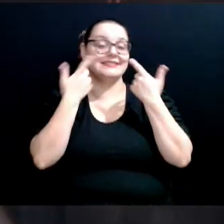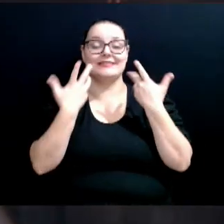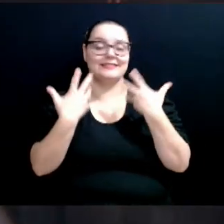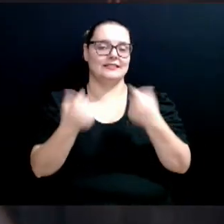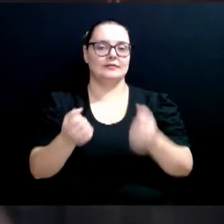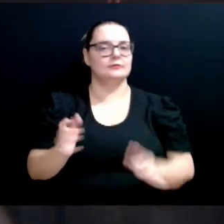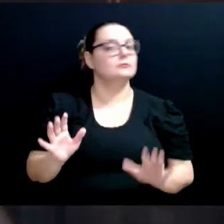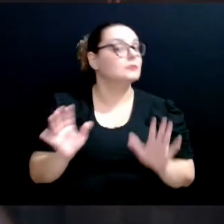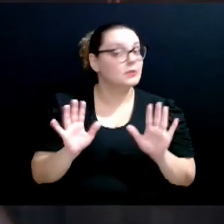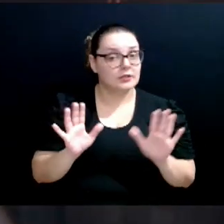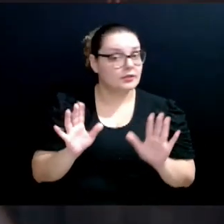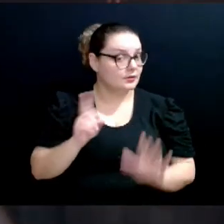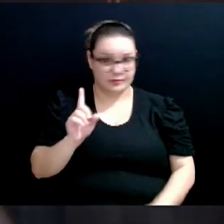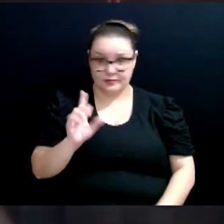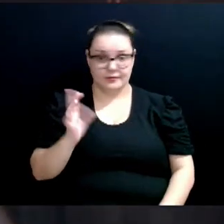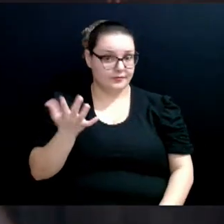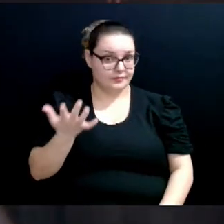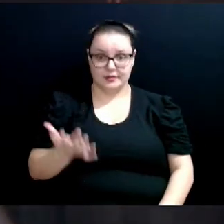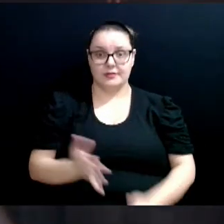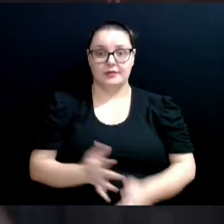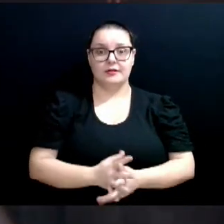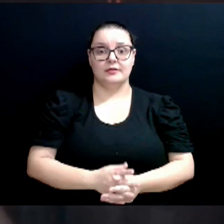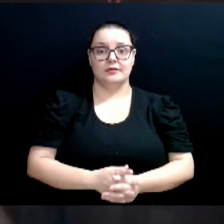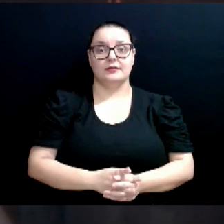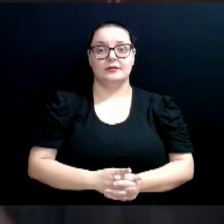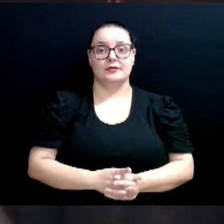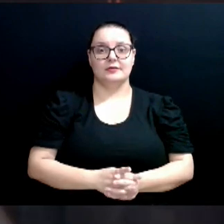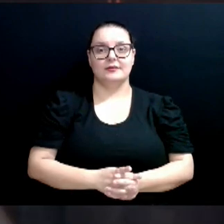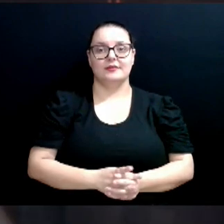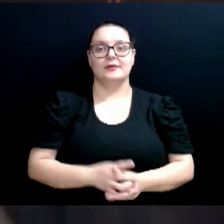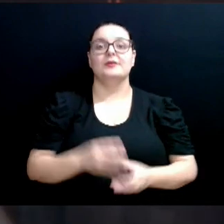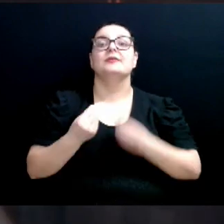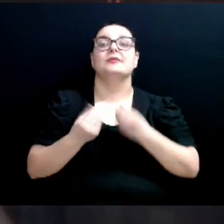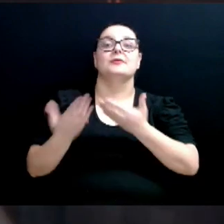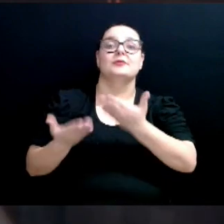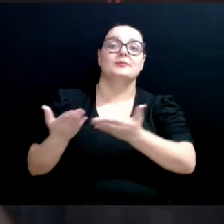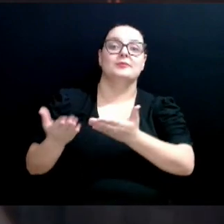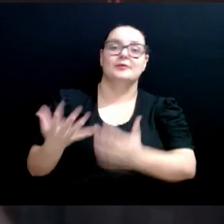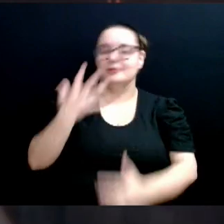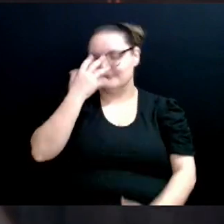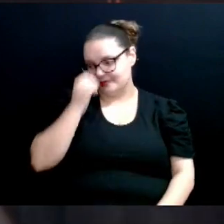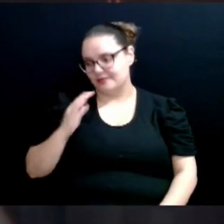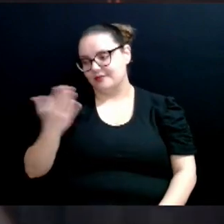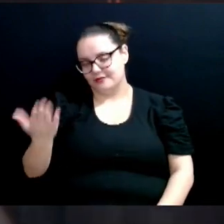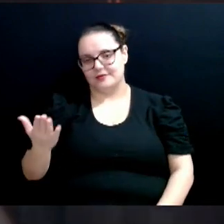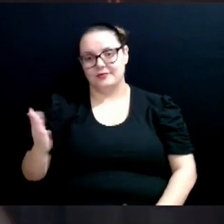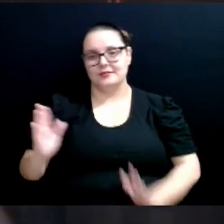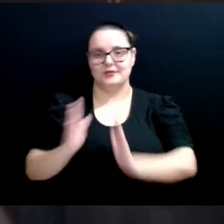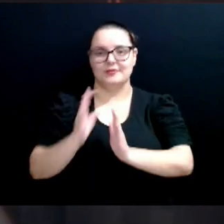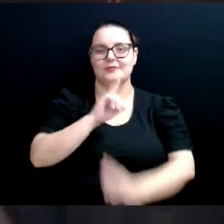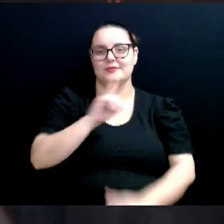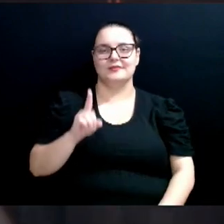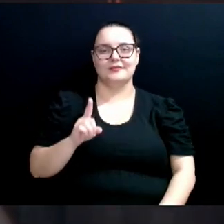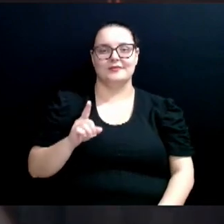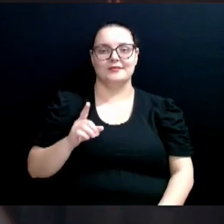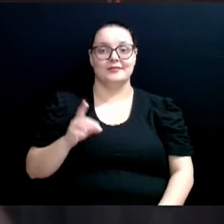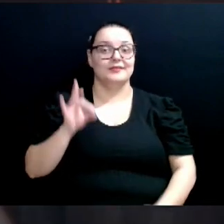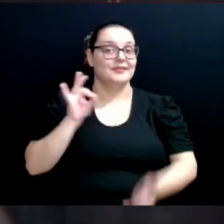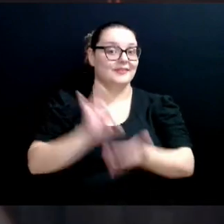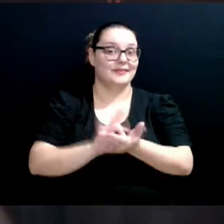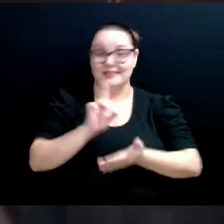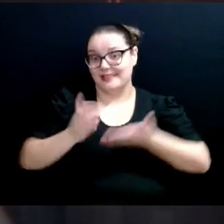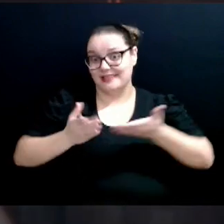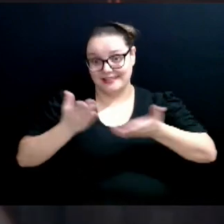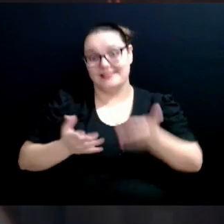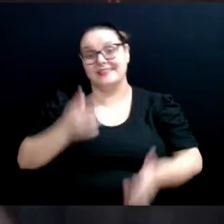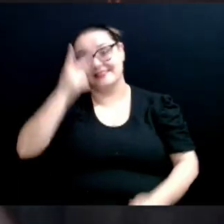não vai acontecer, né? Então, como que eu lido com a frustração do outro diante do meu não? E aí, na verdade, você não tem que lidar. Quem tem que lidar